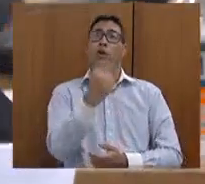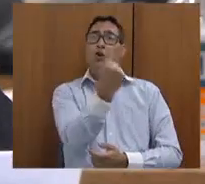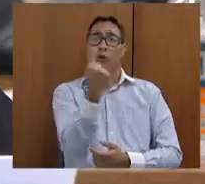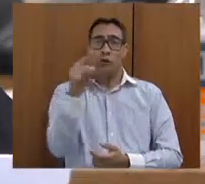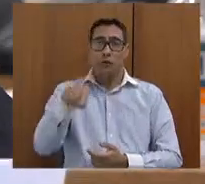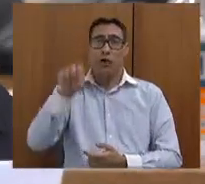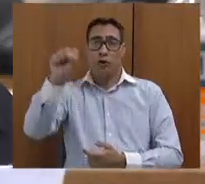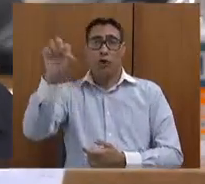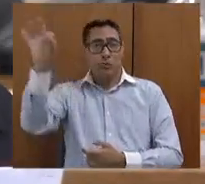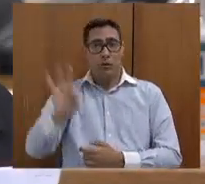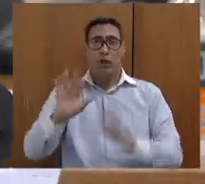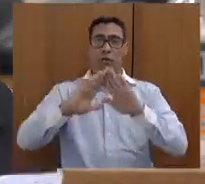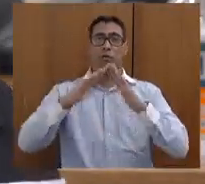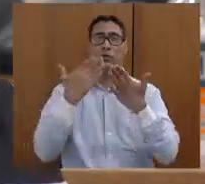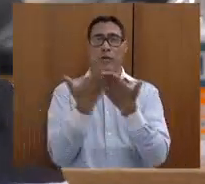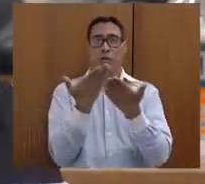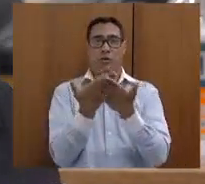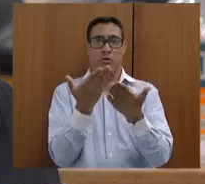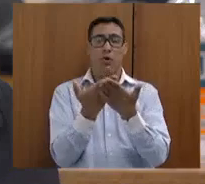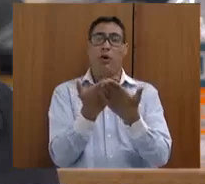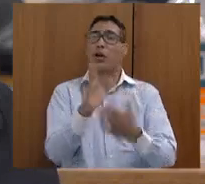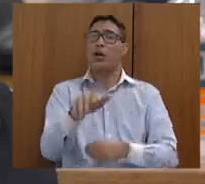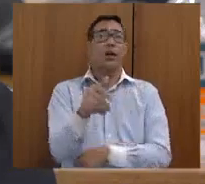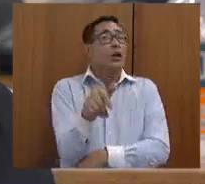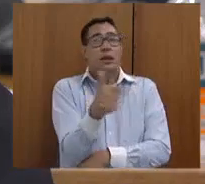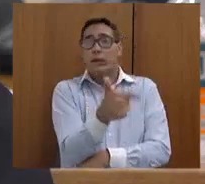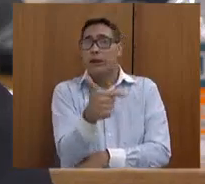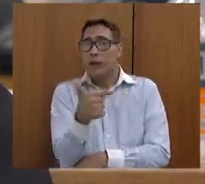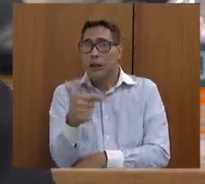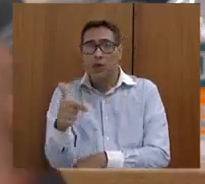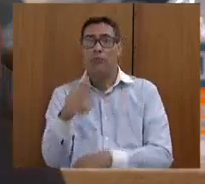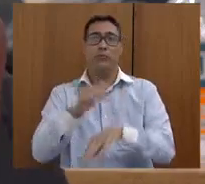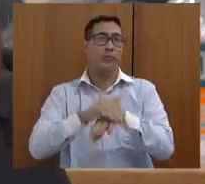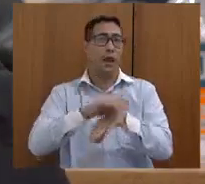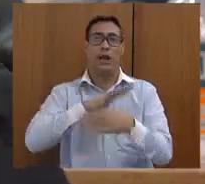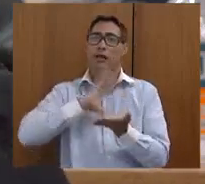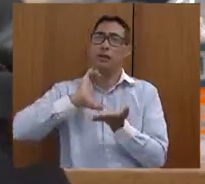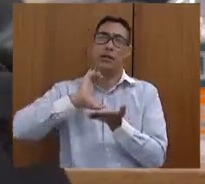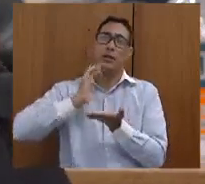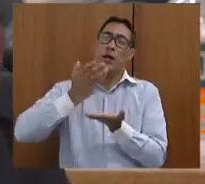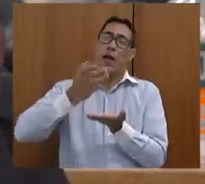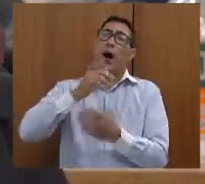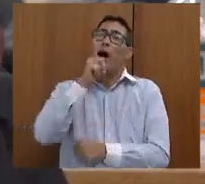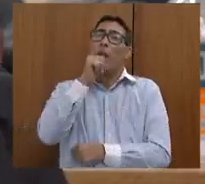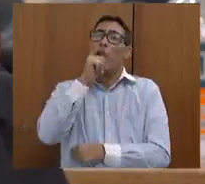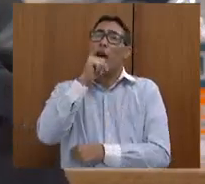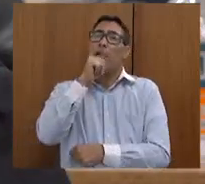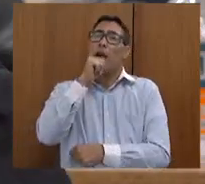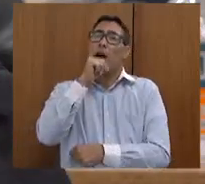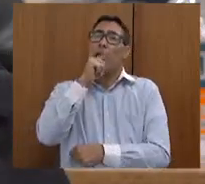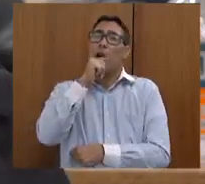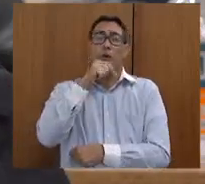11,8% das escolas não tinha fornecimento regular de água